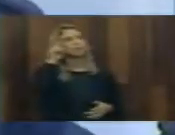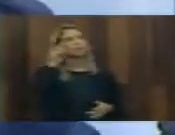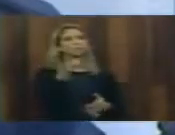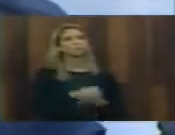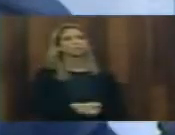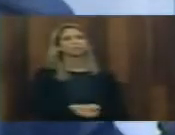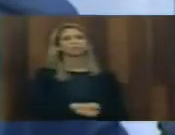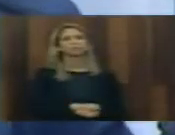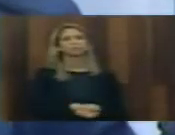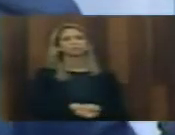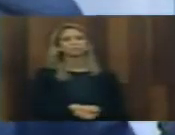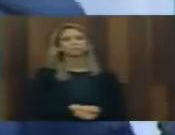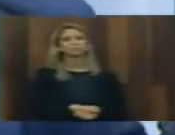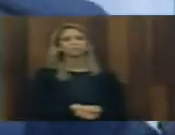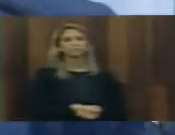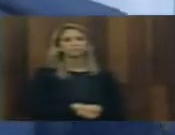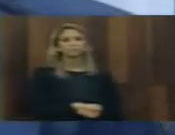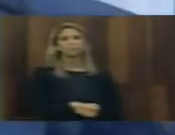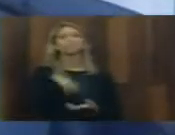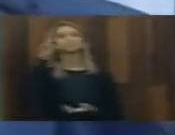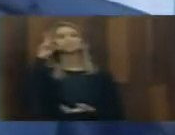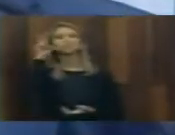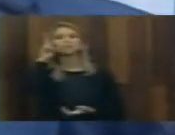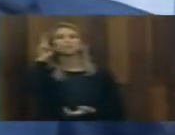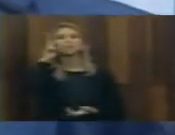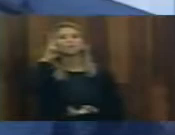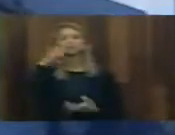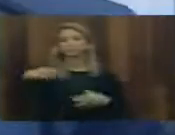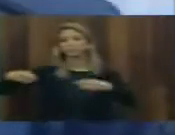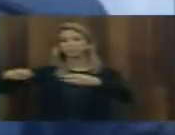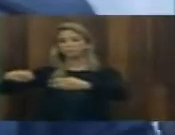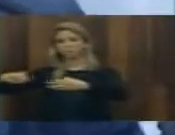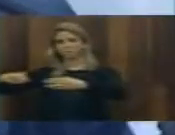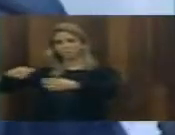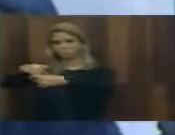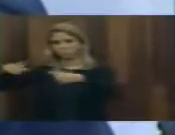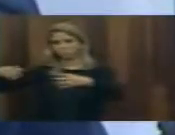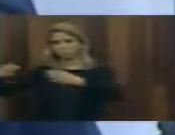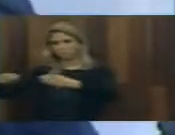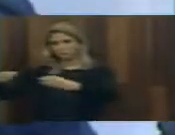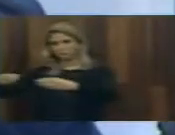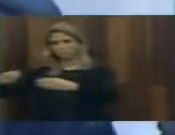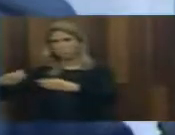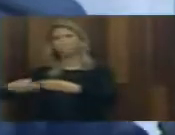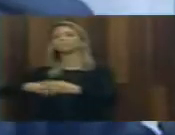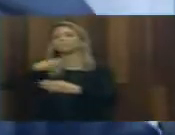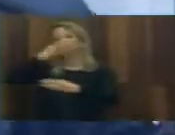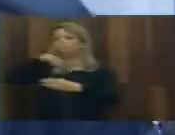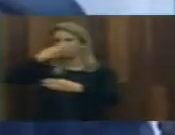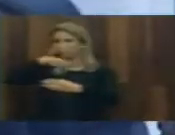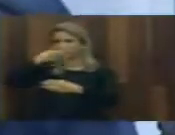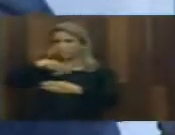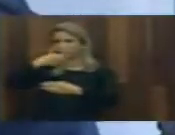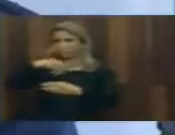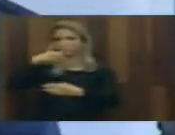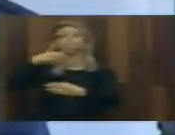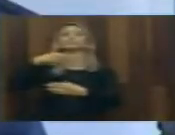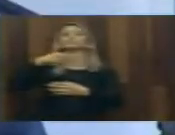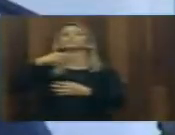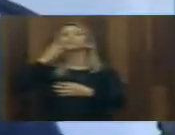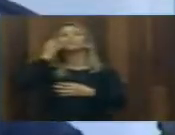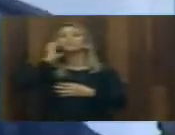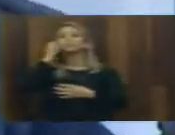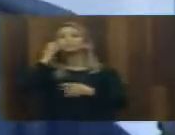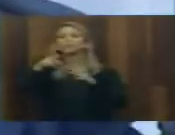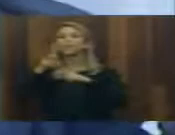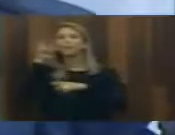analiso a pauta de hoje, é aquela história do cesto de laranjas. As laranjas saudáveis, quando a gente coloca uma laranja podre